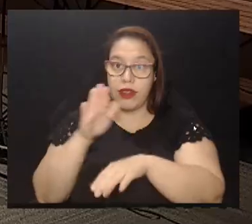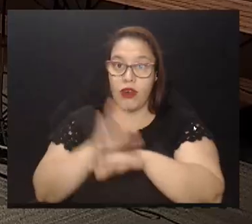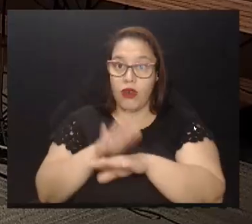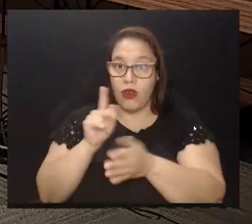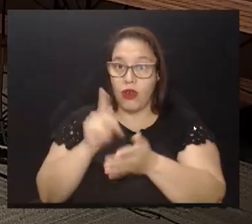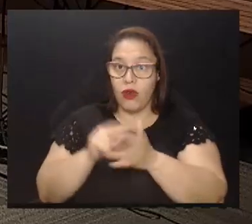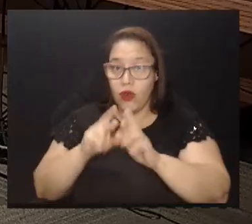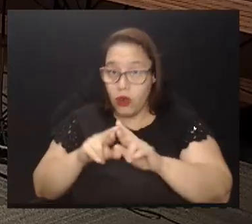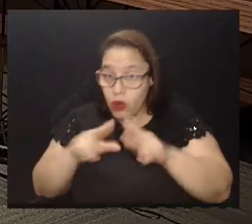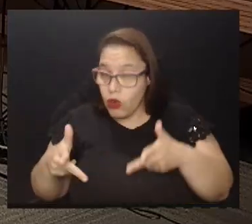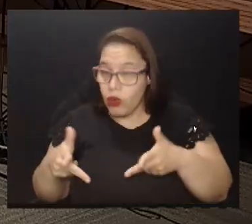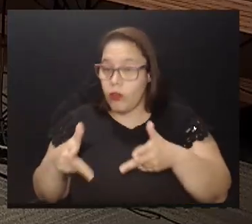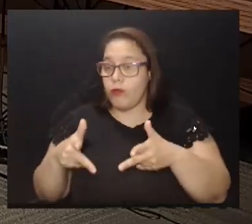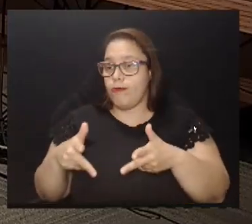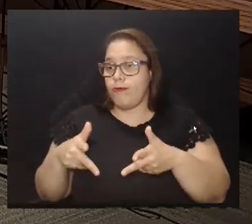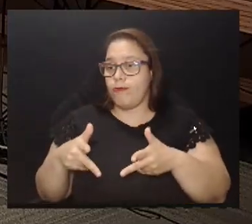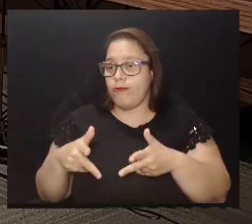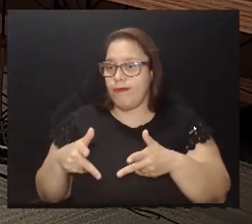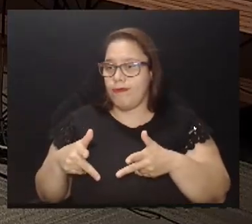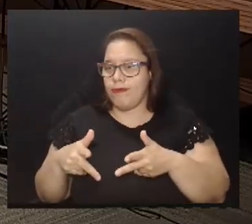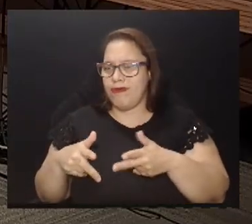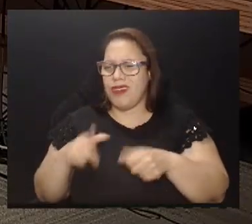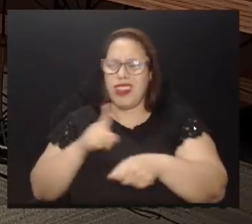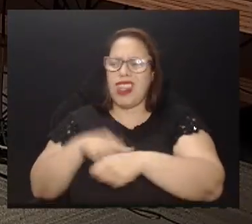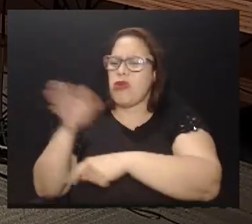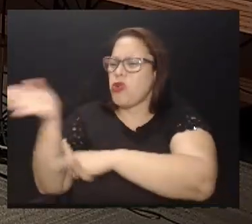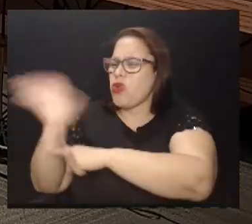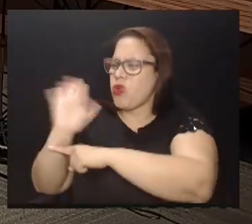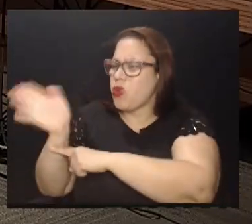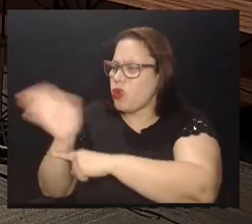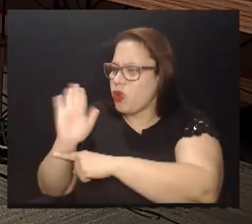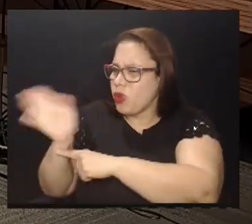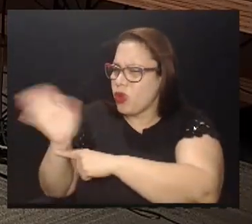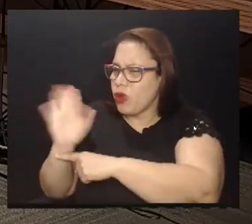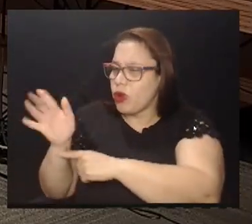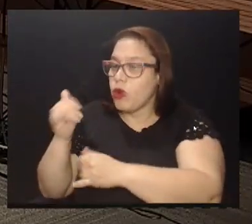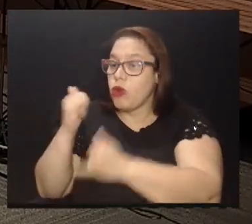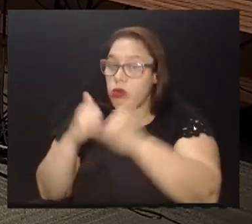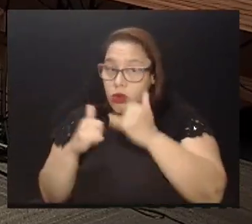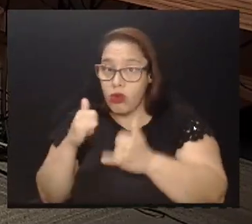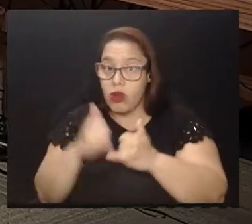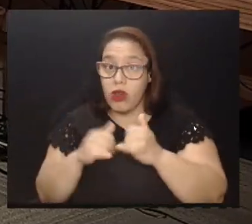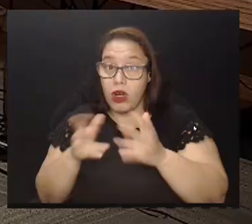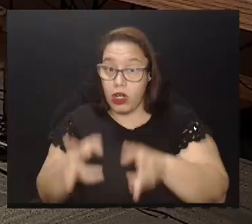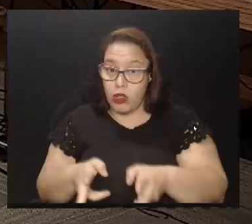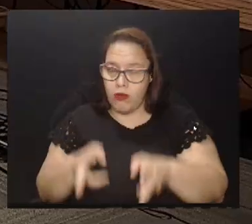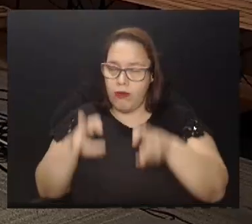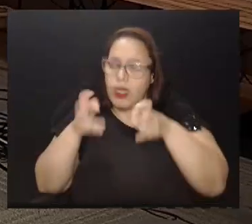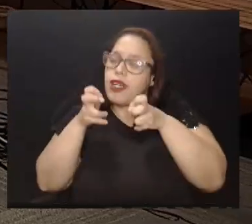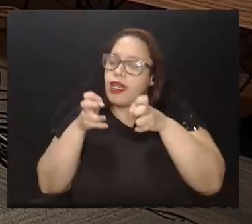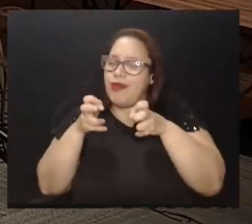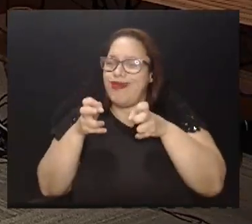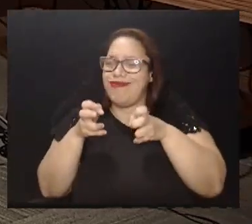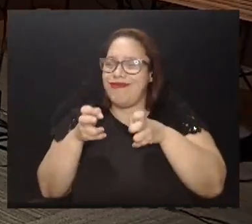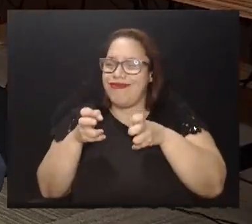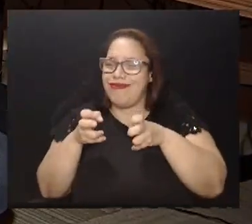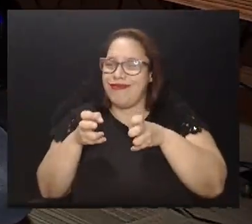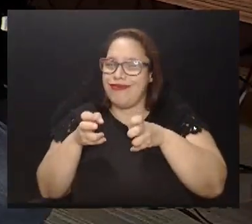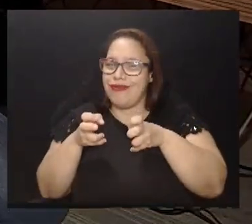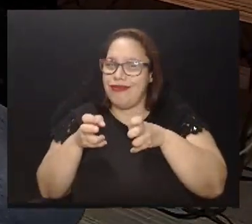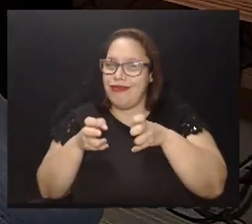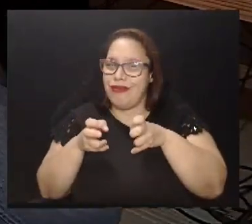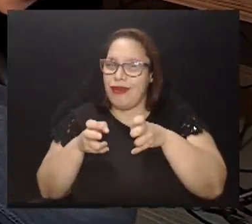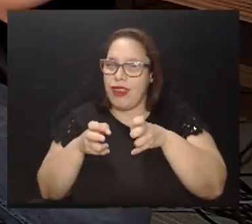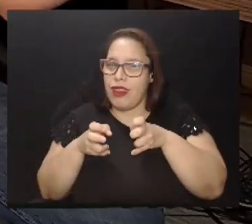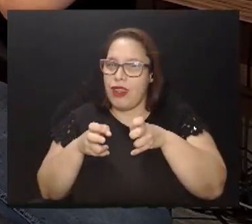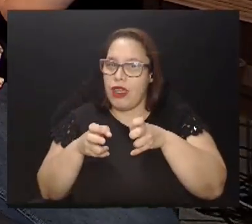muito... Tem muitos filmes que são feitos muito parecido com o que a gente enxerga. E aí... E isso é um engano também, achar que